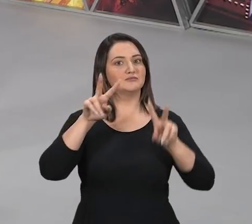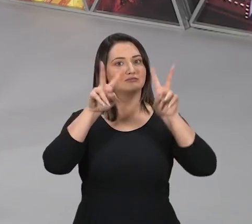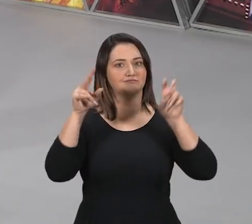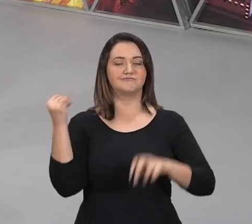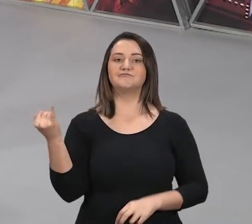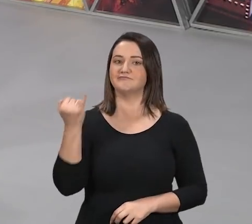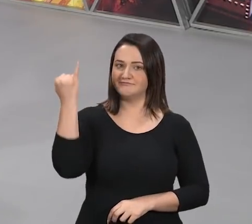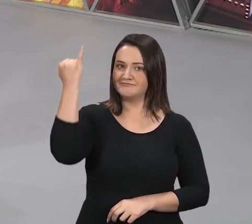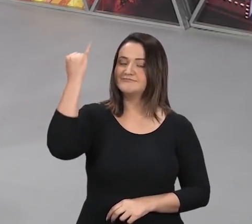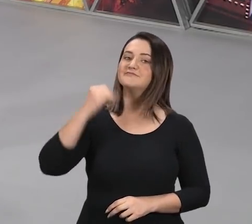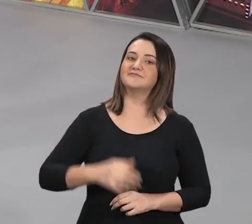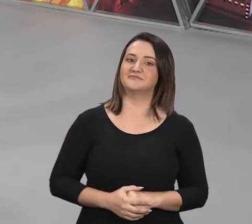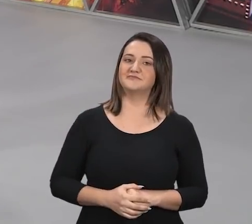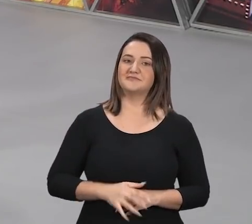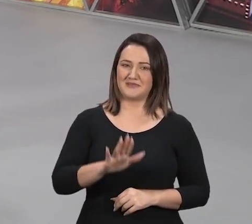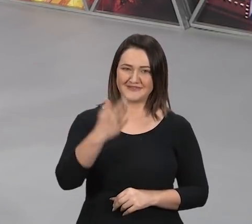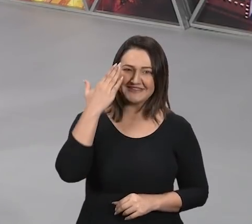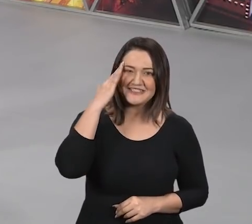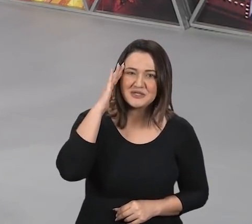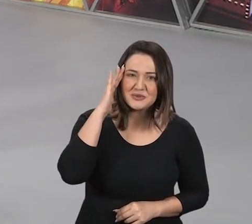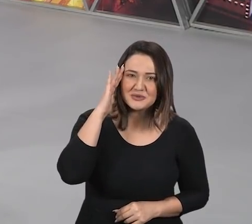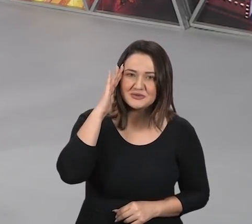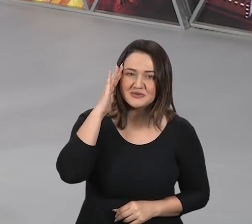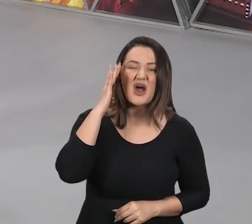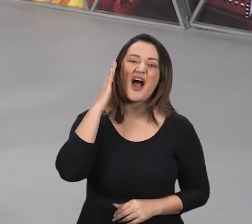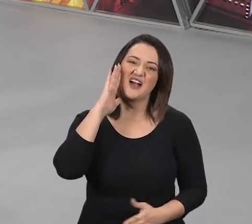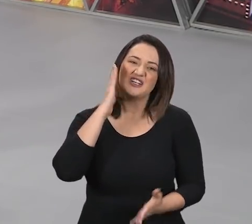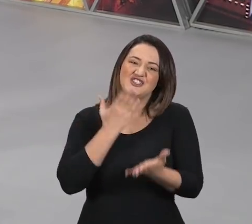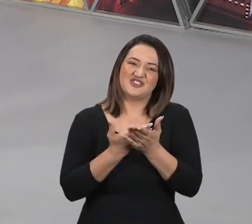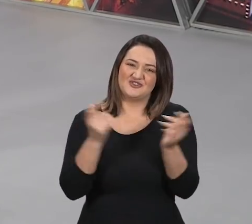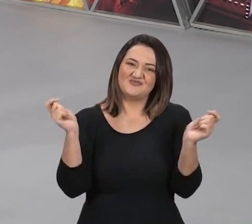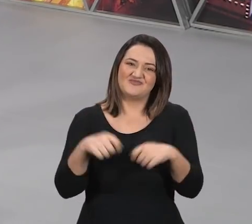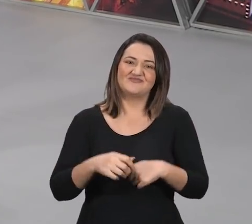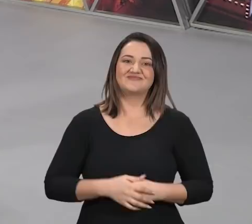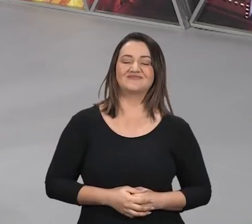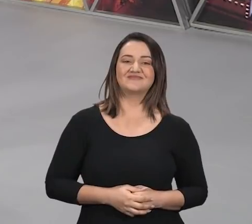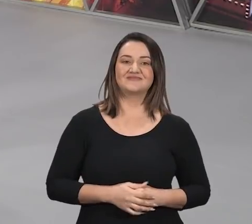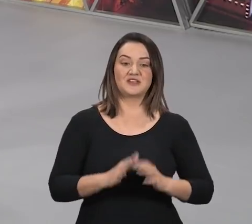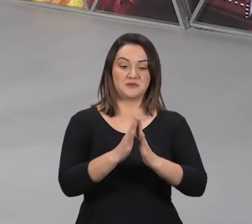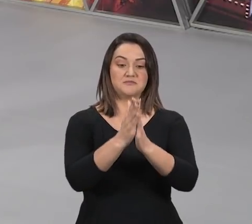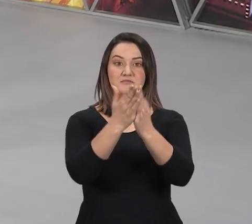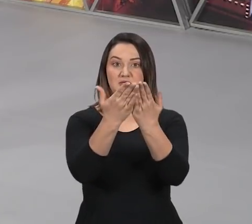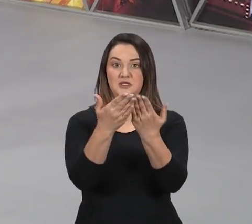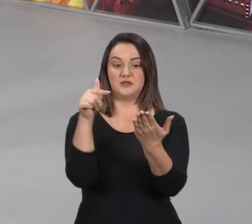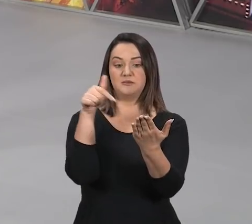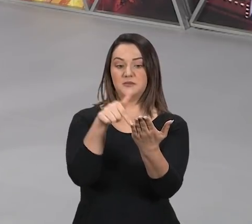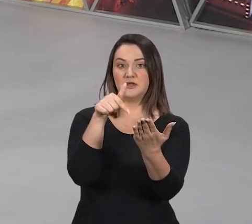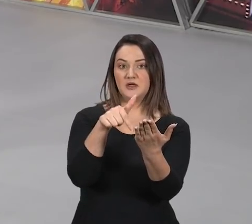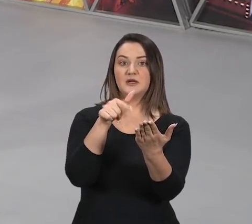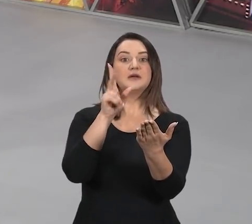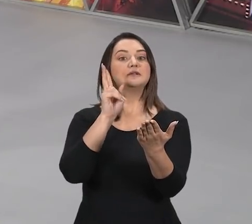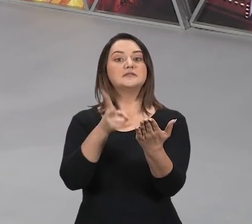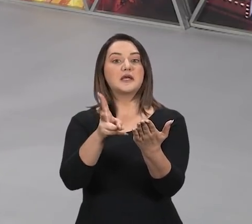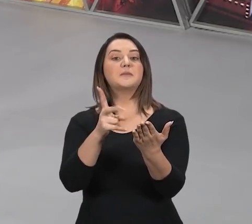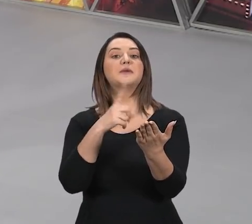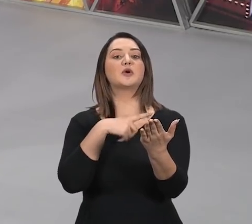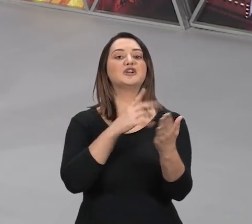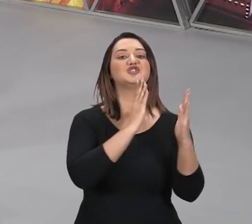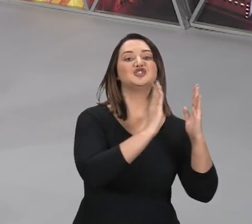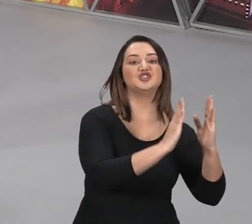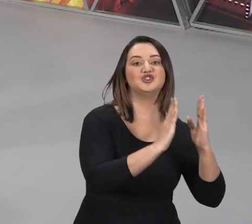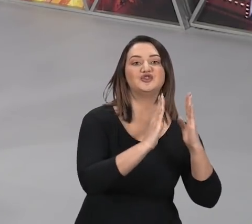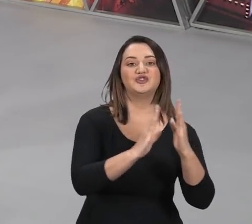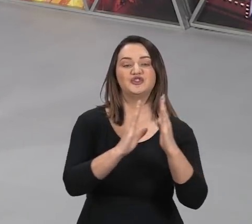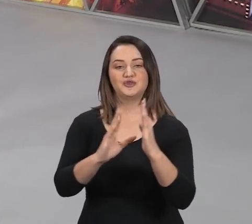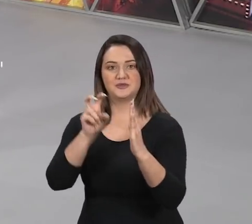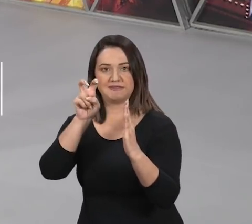gente vai ampliar um pouco mais este assunto que é tão importante. Mas até aqui você entendeu? Eu imagino que sim. Você viu